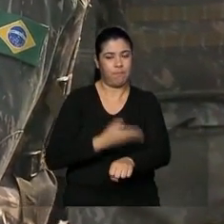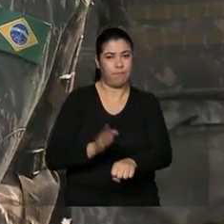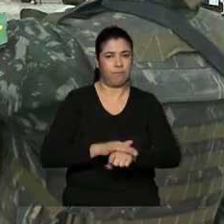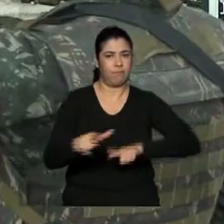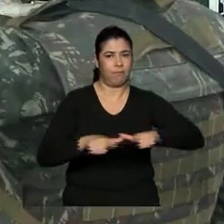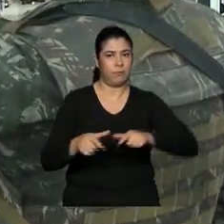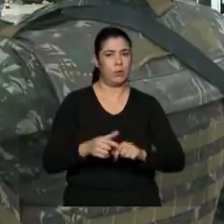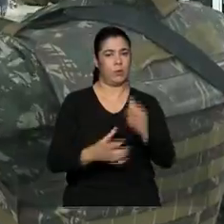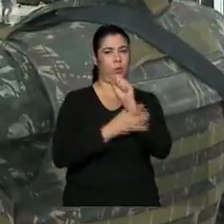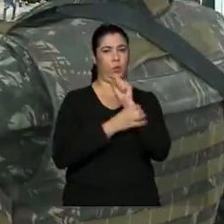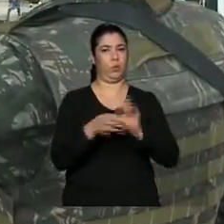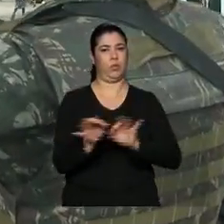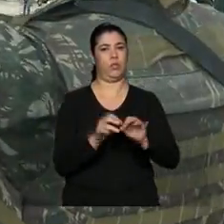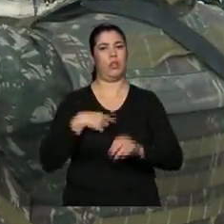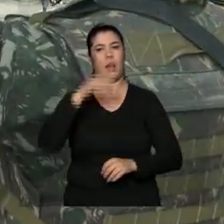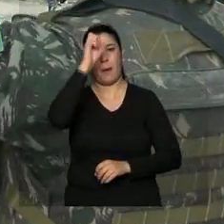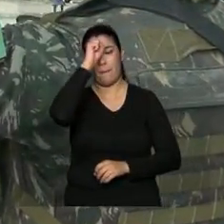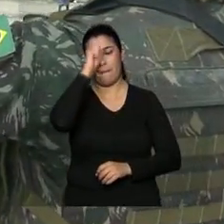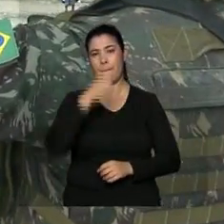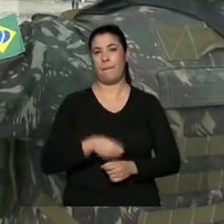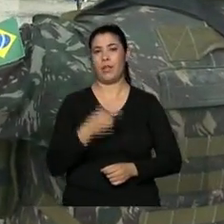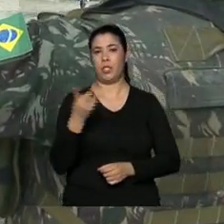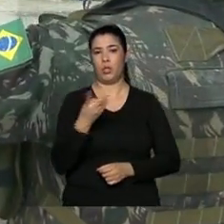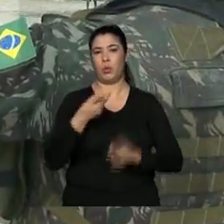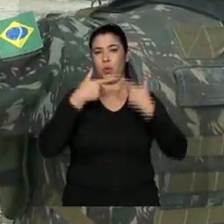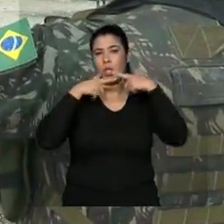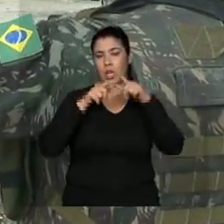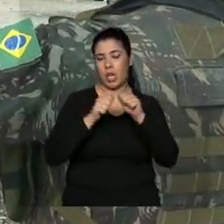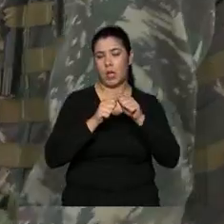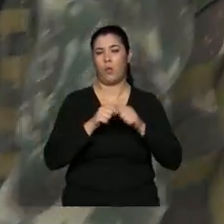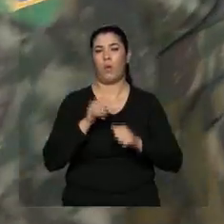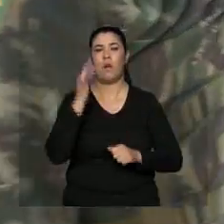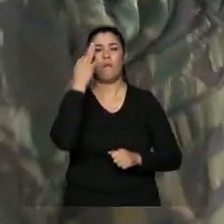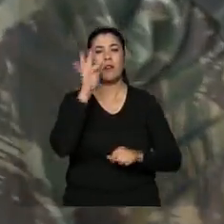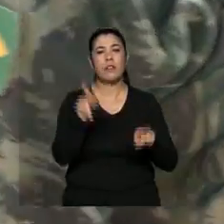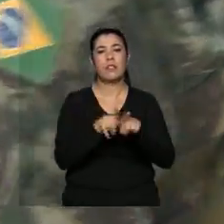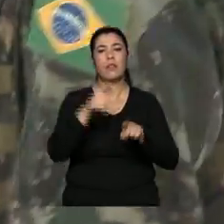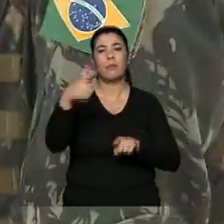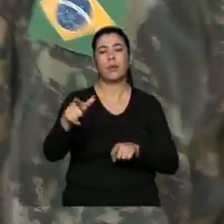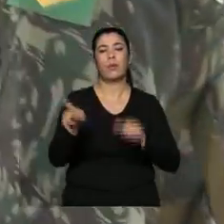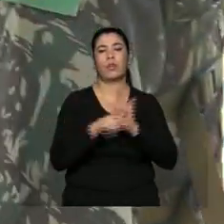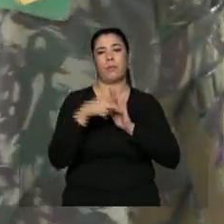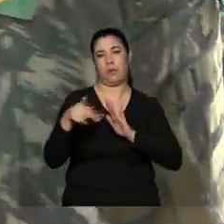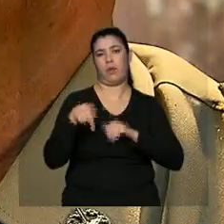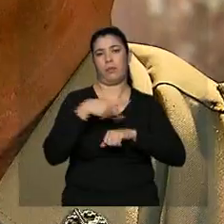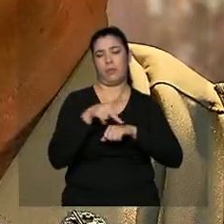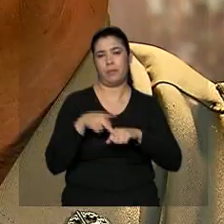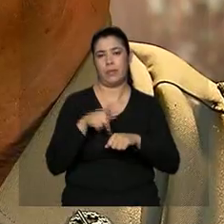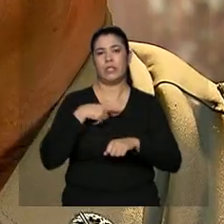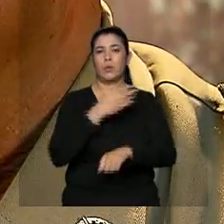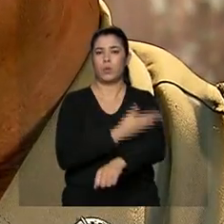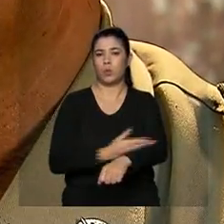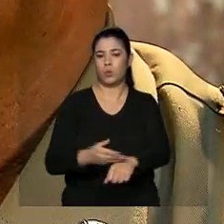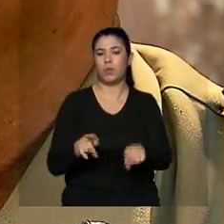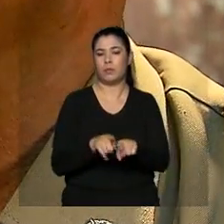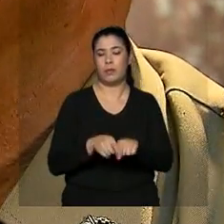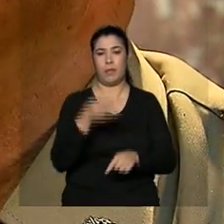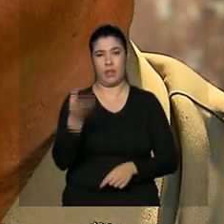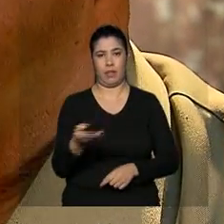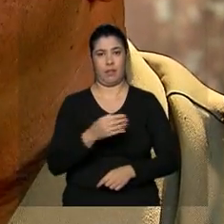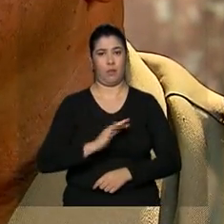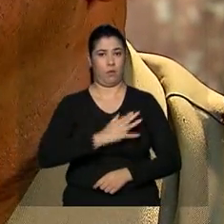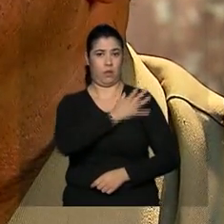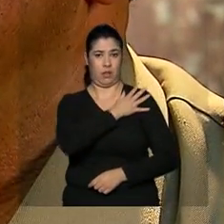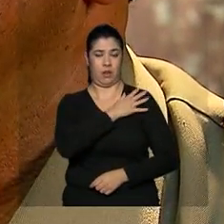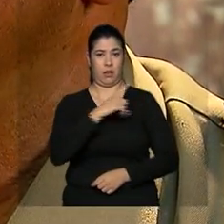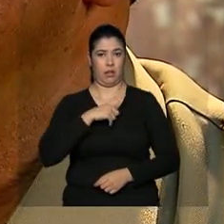da ordem, aprendem francês e crioulo, duas línguas faladas no Haiti, e costumes e tradições do país. O tenente Salvino esteve no